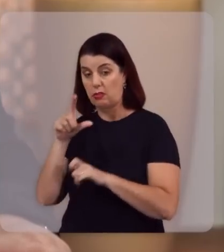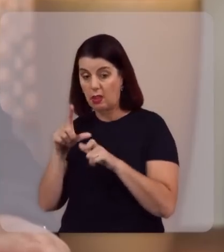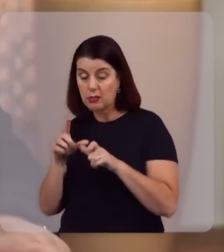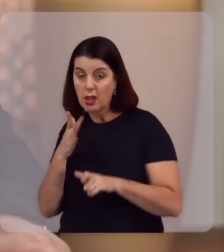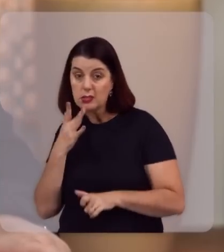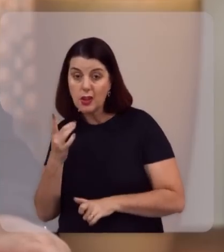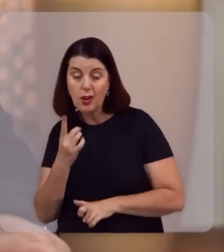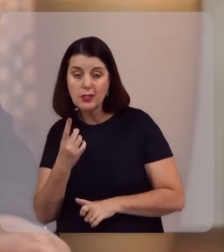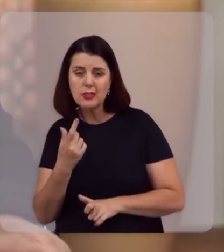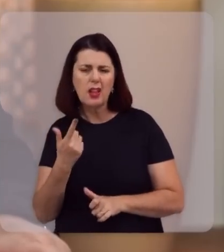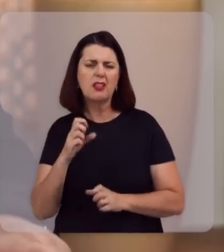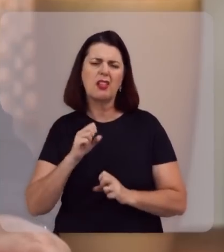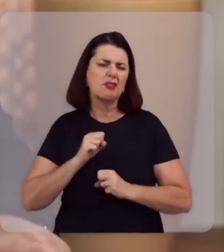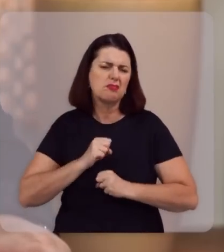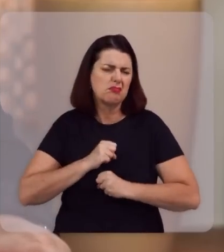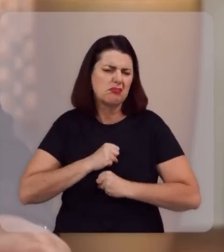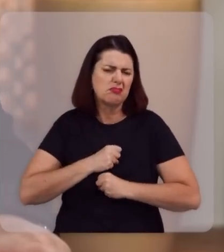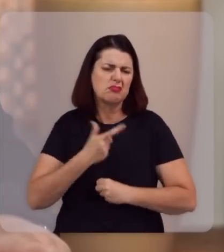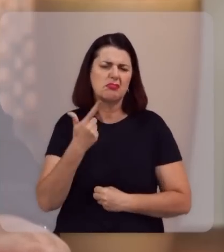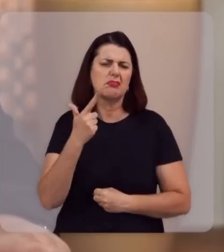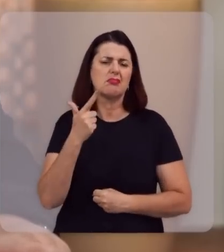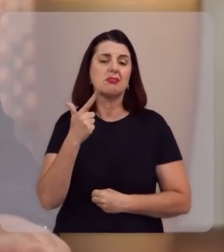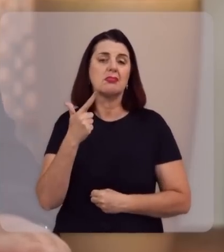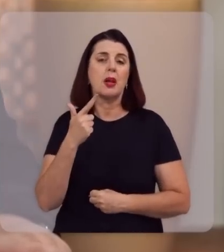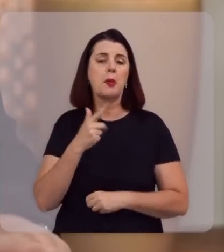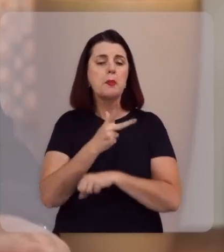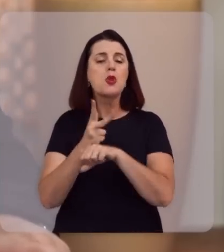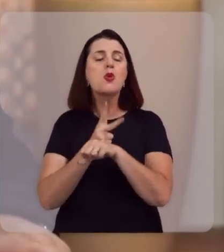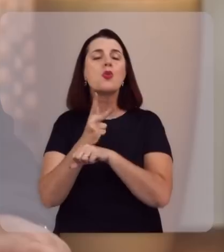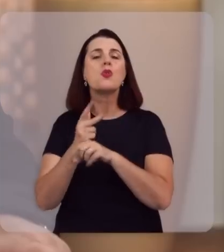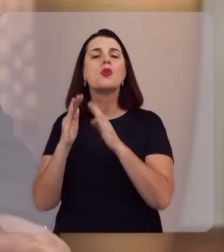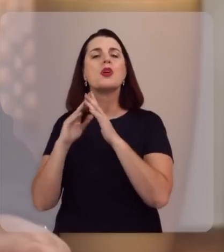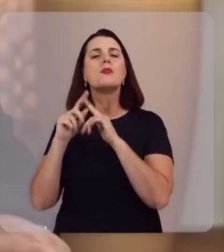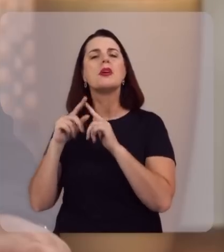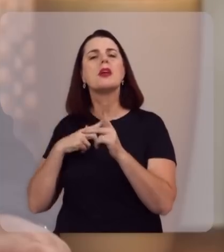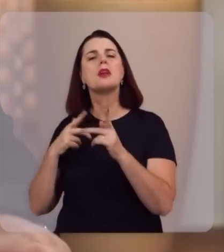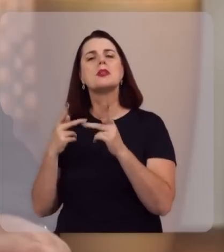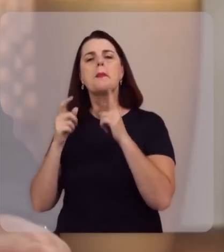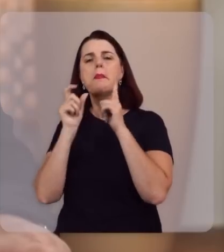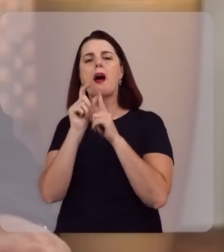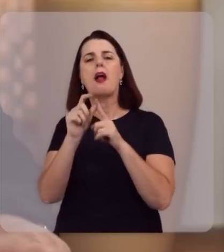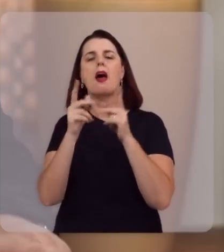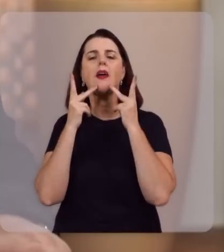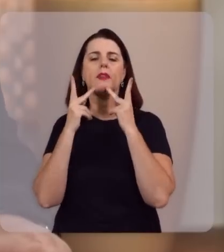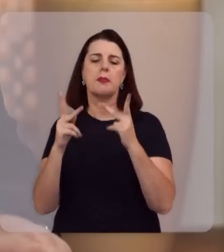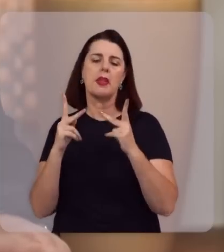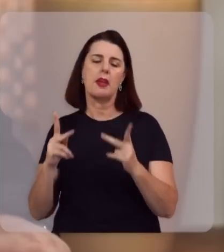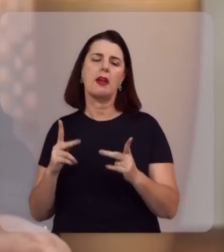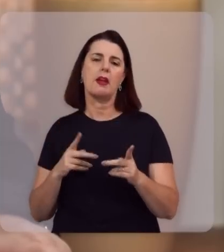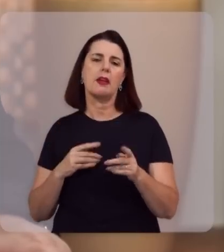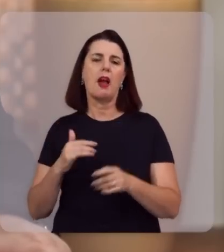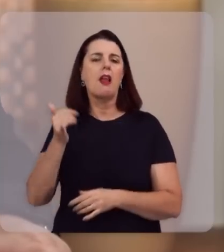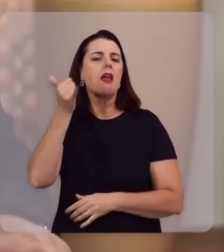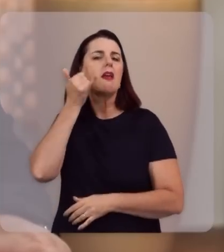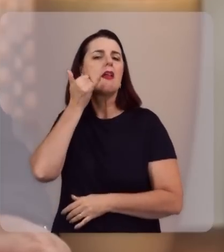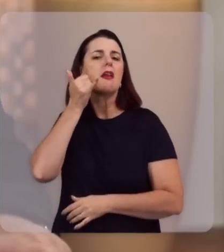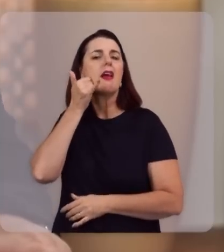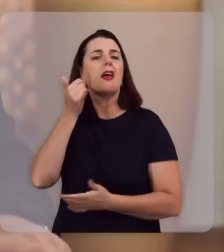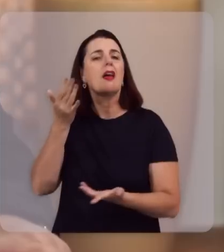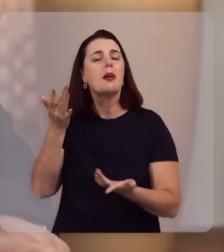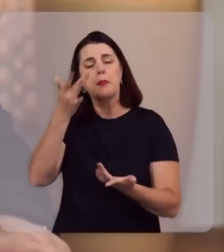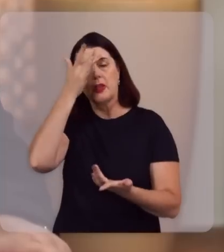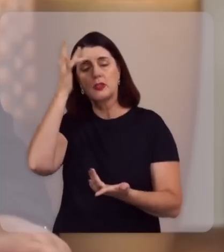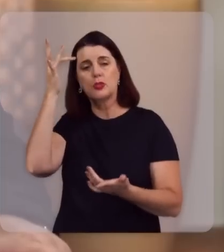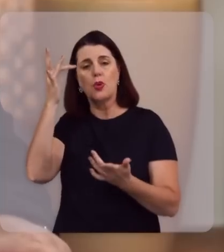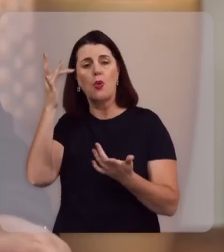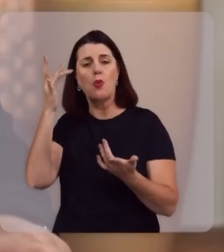está sozinho, por favor, não se deprima. Procure uma igreja onde a palavra de Deus é pregada. Telefone para alguém e louve a Deus